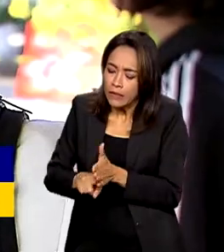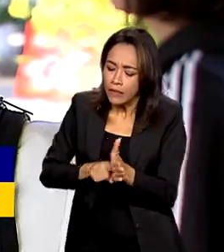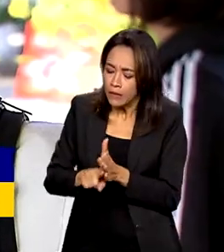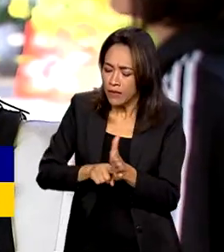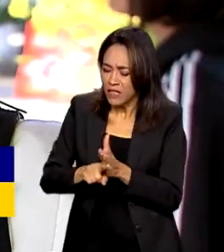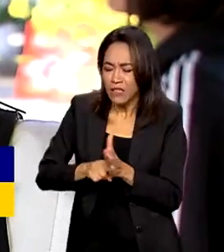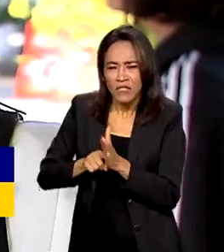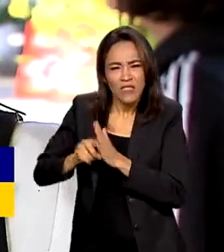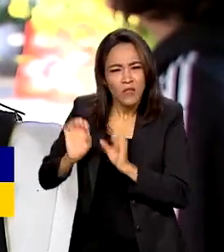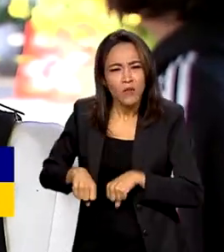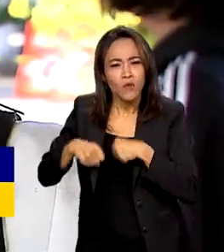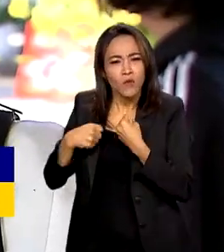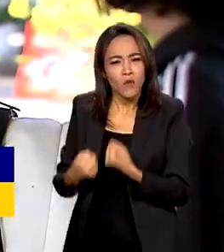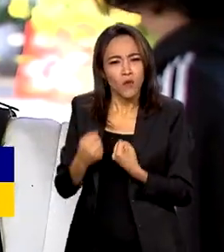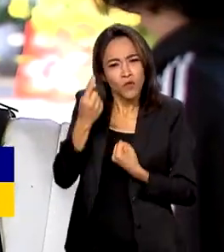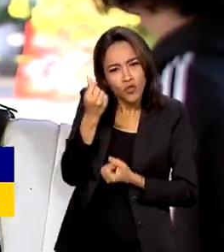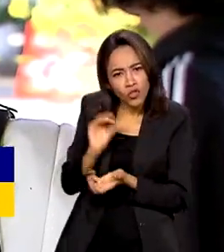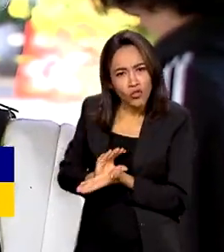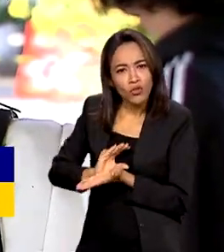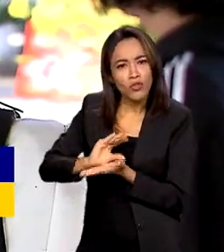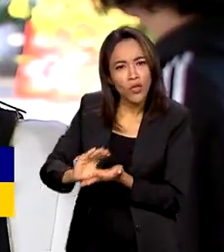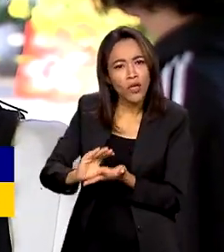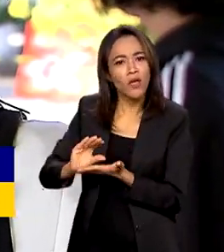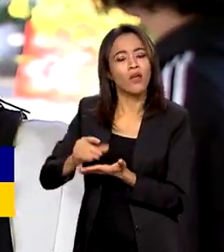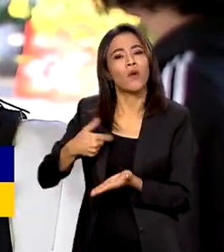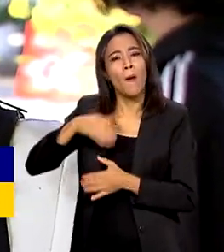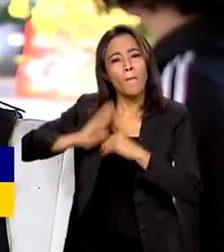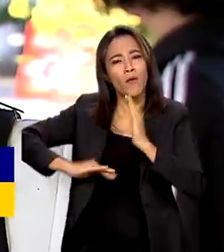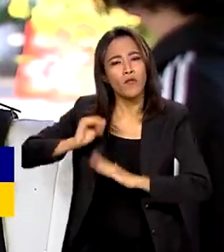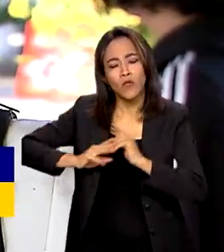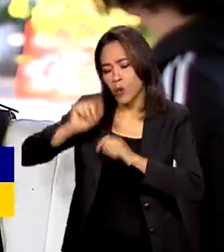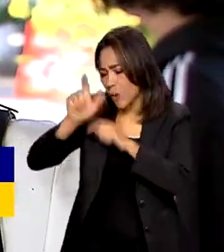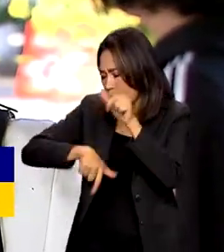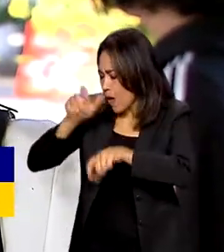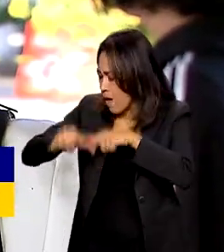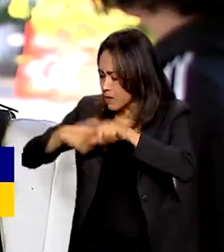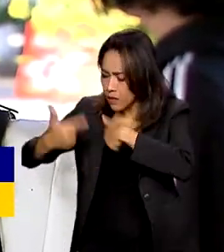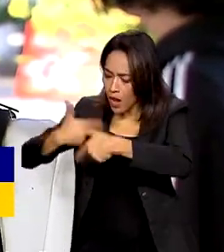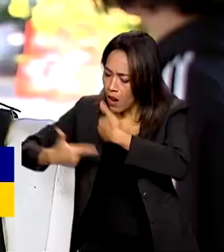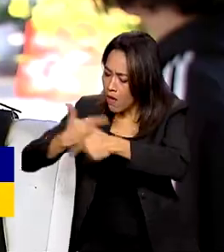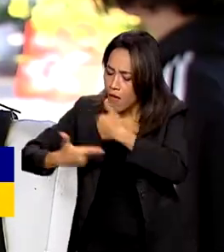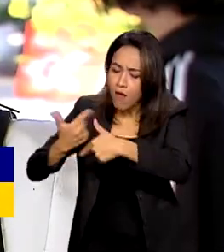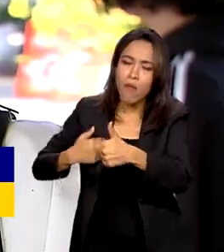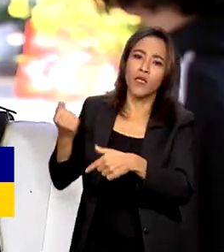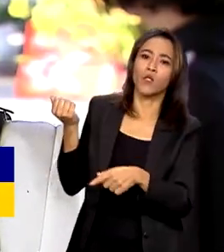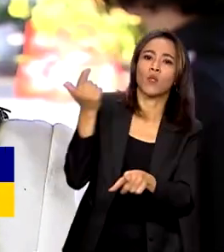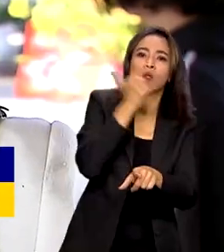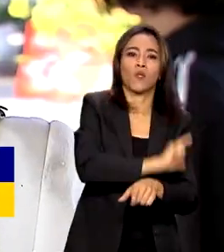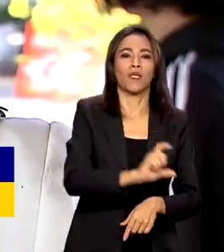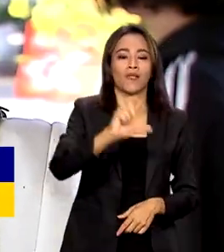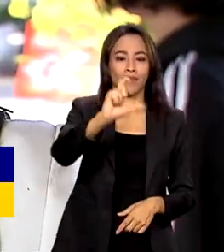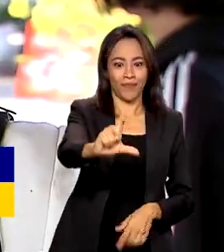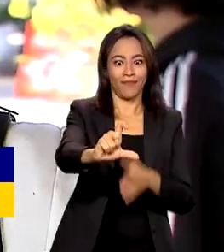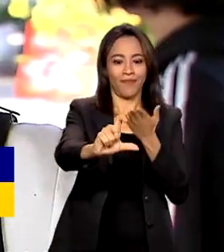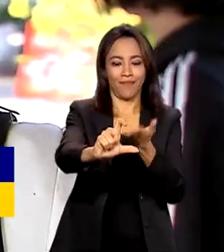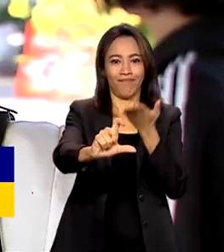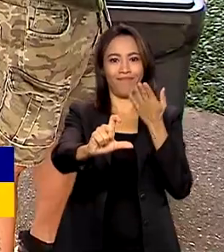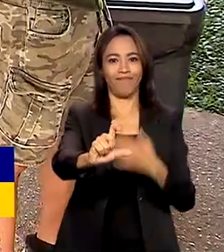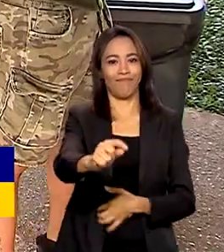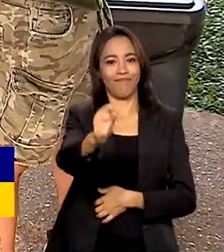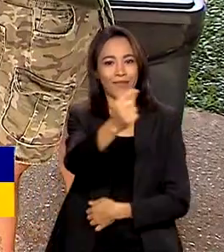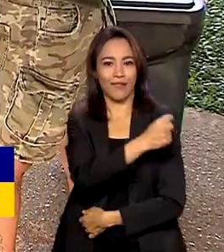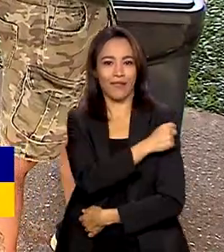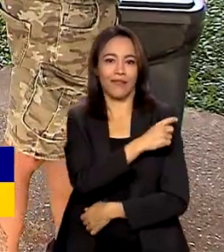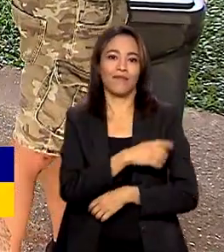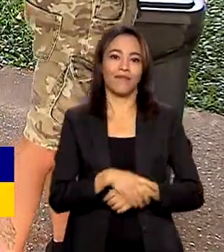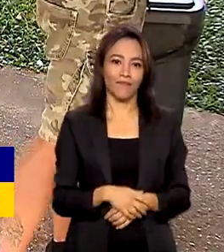esforço financeiro e de profissionais, de cobaias, trabalhando para que a gente sobreviva e que atravesse bem. Até